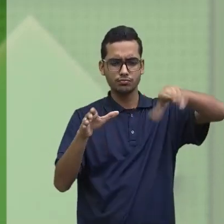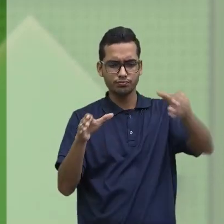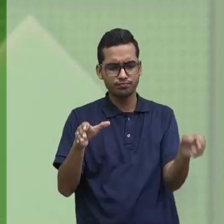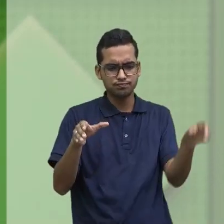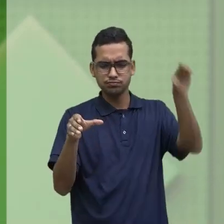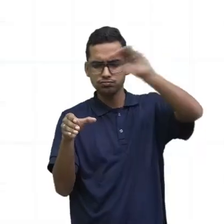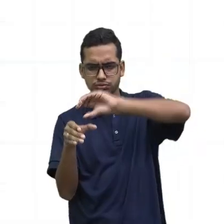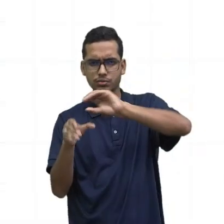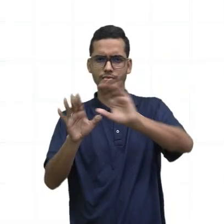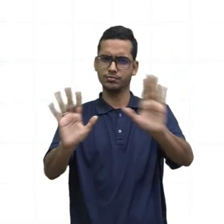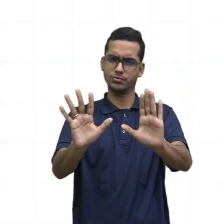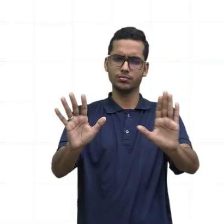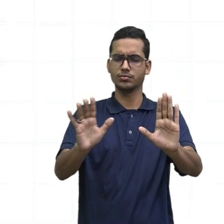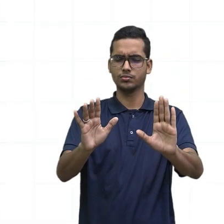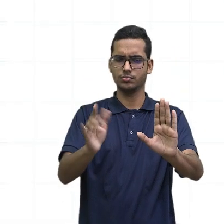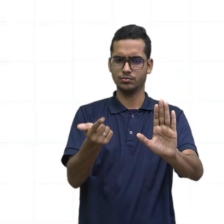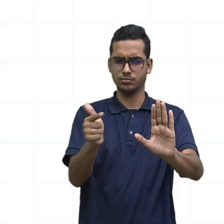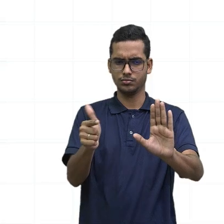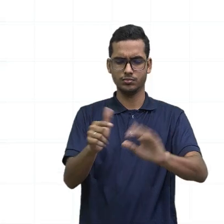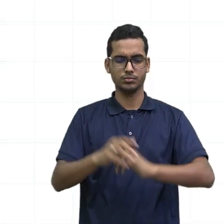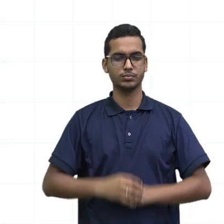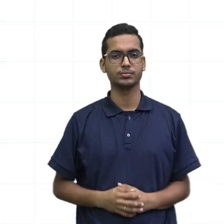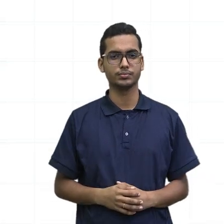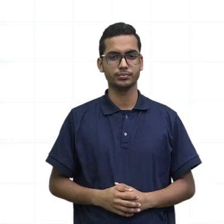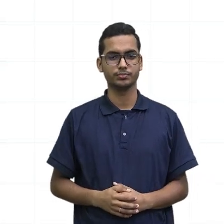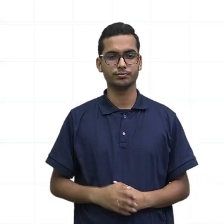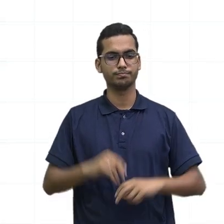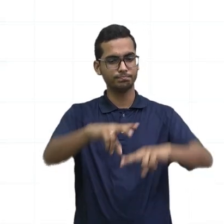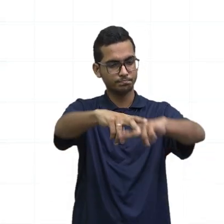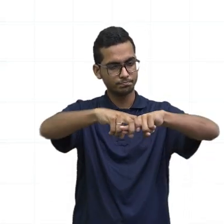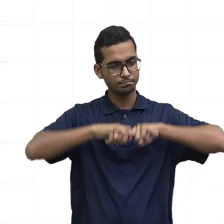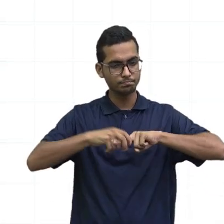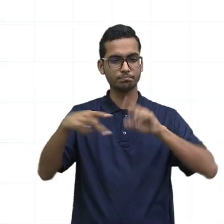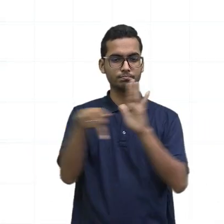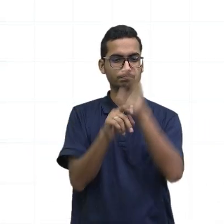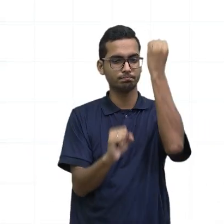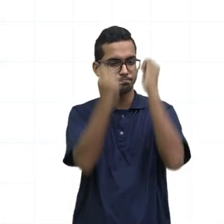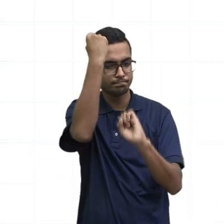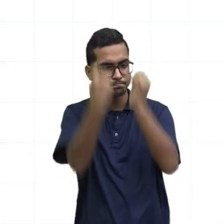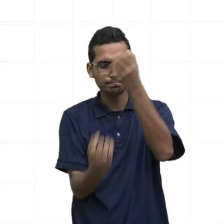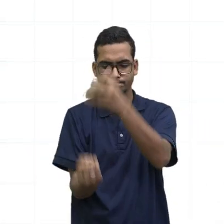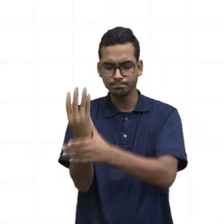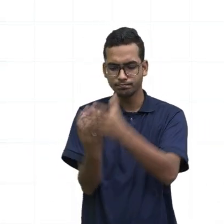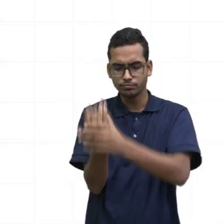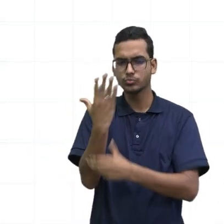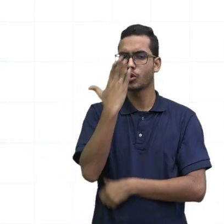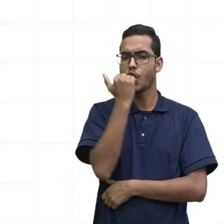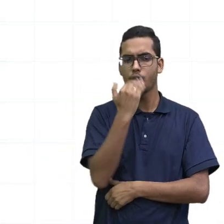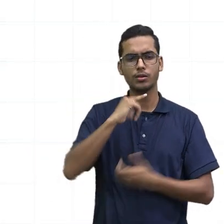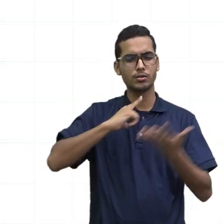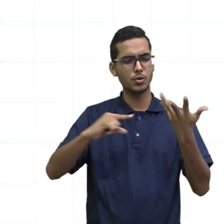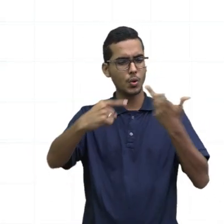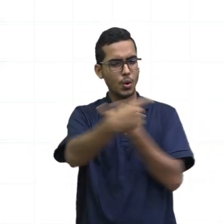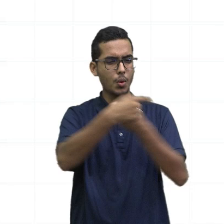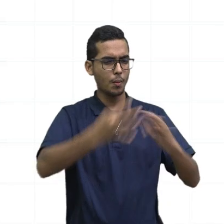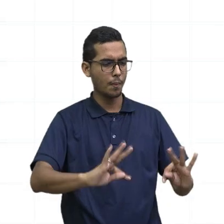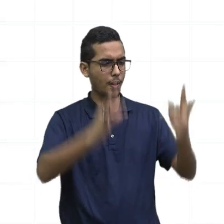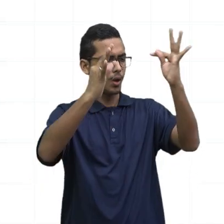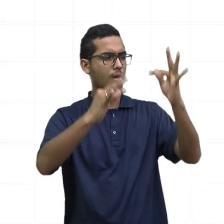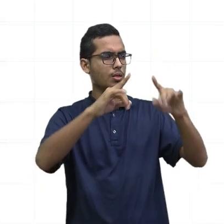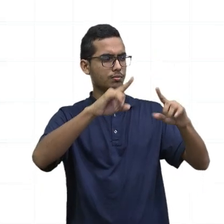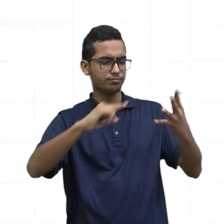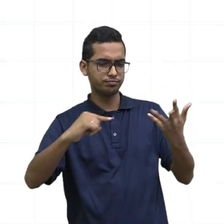por tudo isso que os fabricantes de alimentos eles se valem de uma variedade de tecnologias